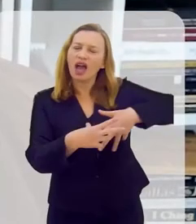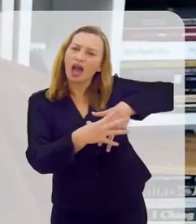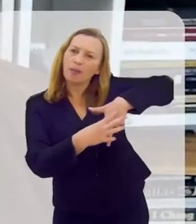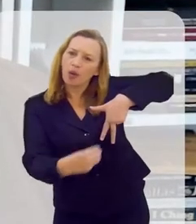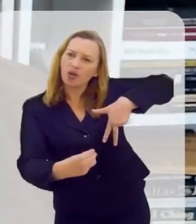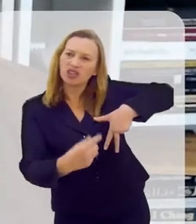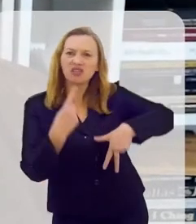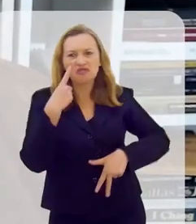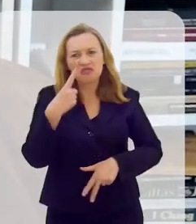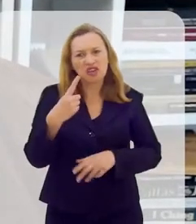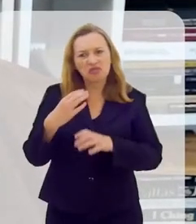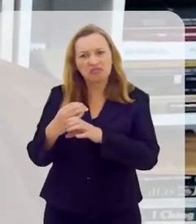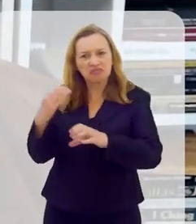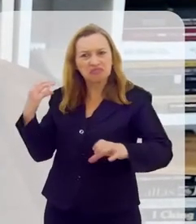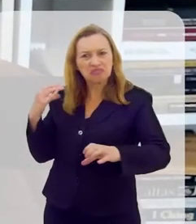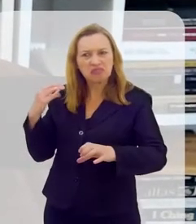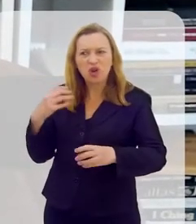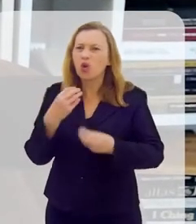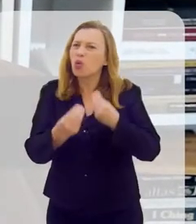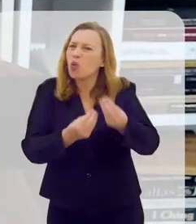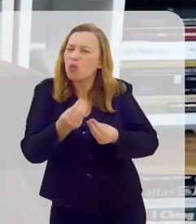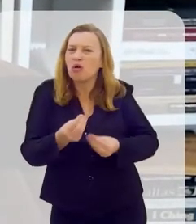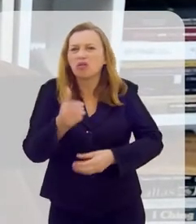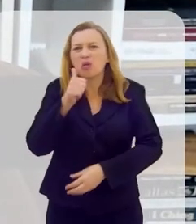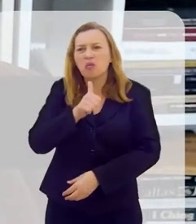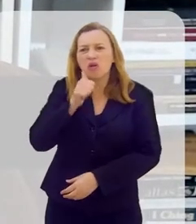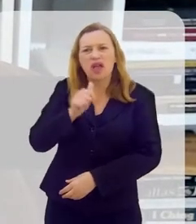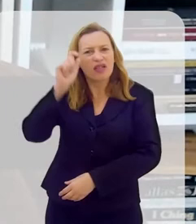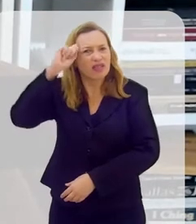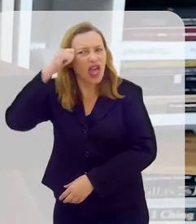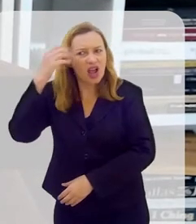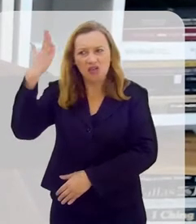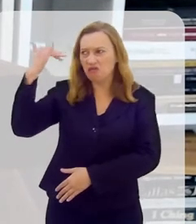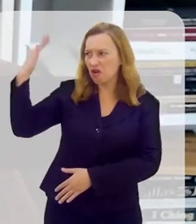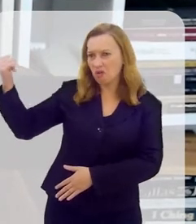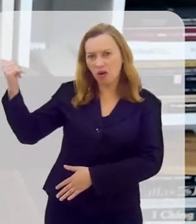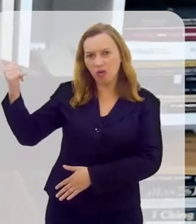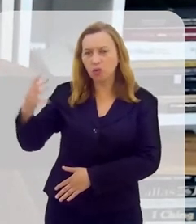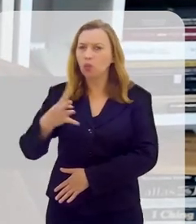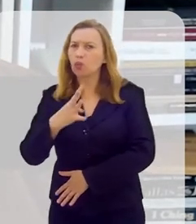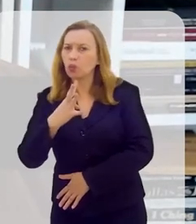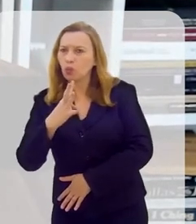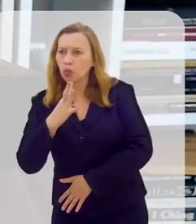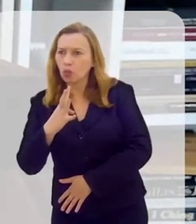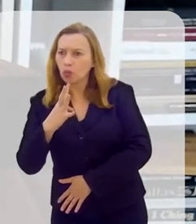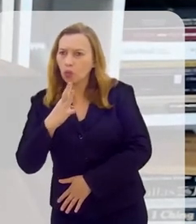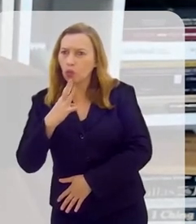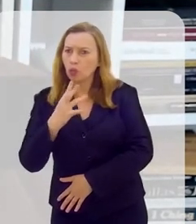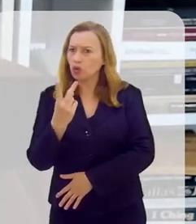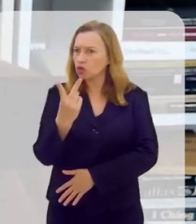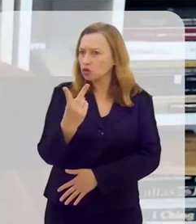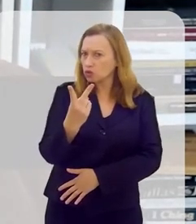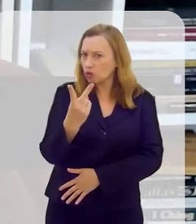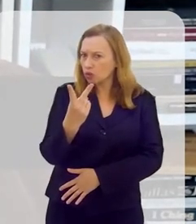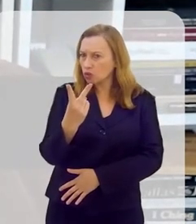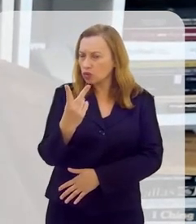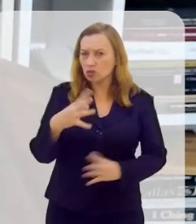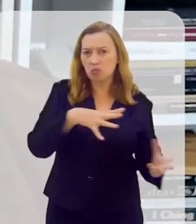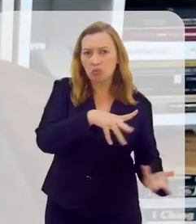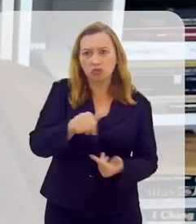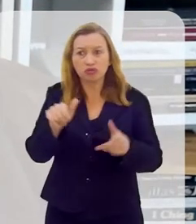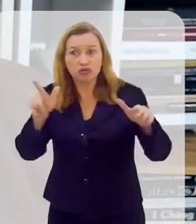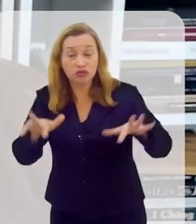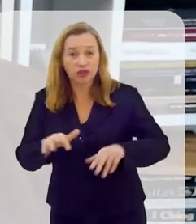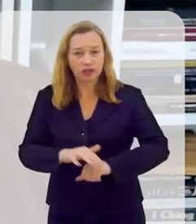tem a moda a ver com a engenharia? E como pôde uma mulher negra fazer sucesso e obter reconhecimento nesses dois